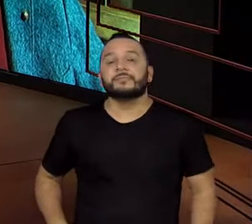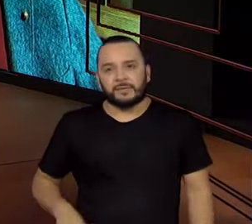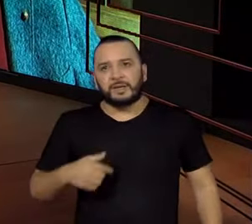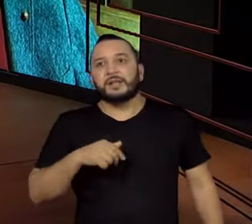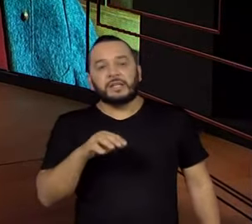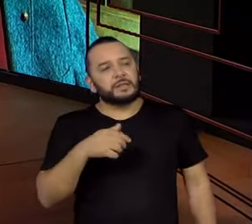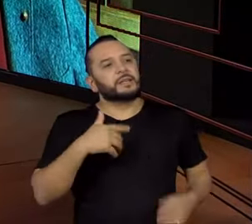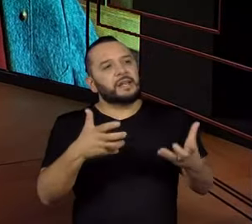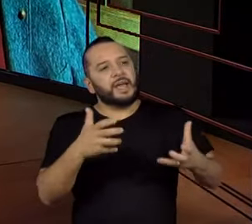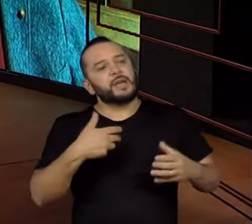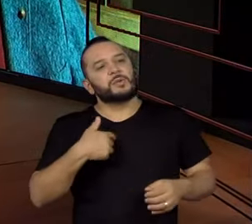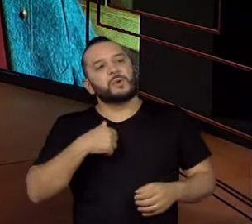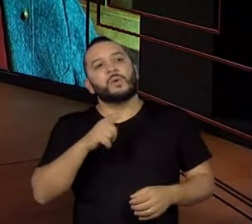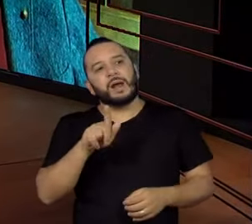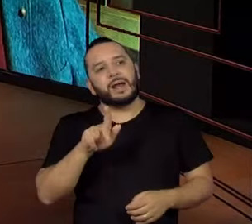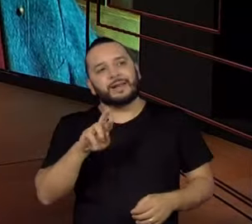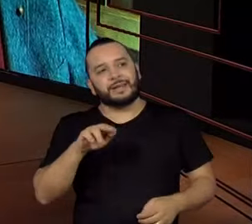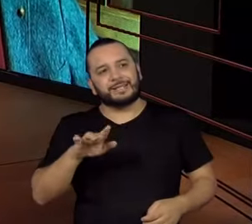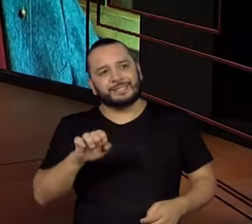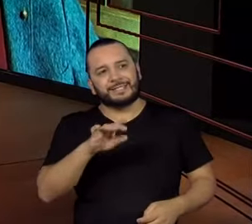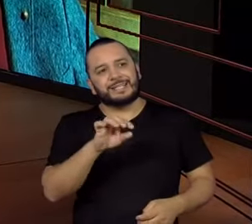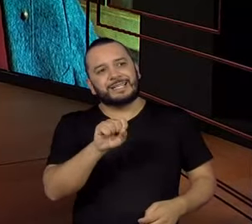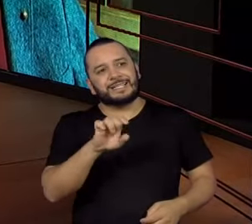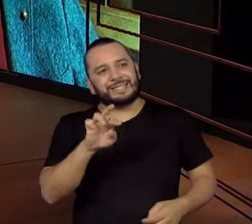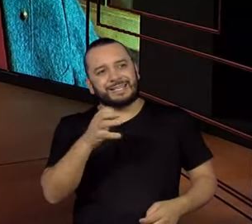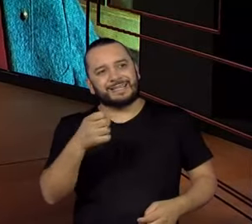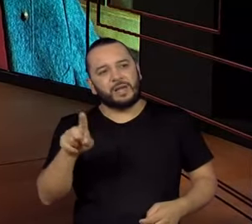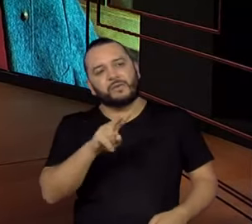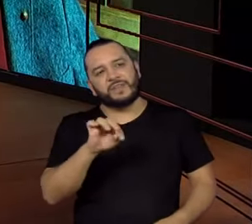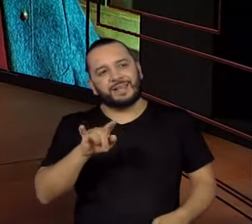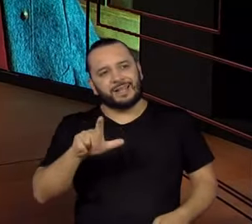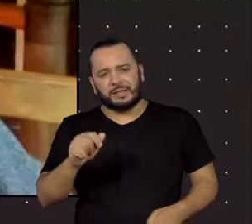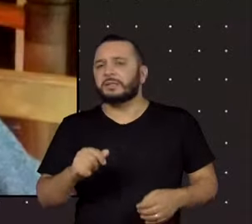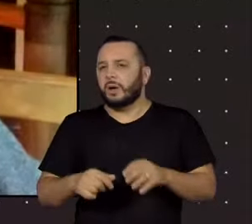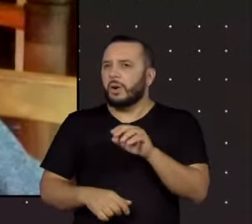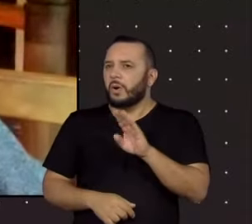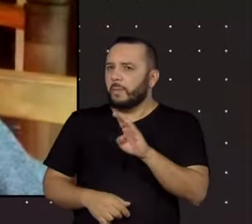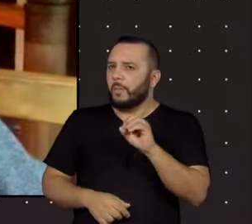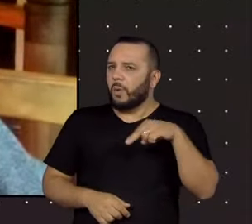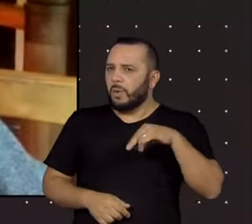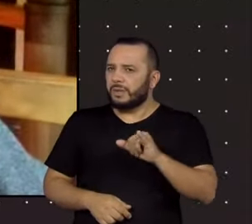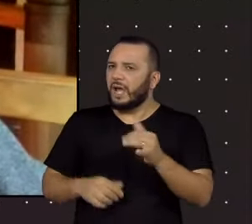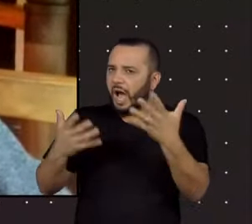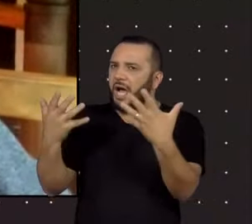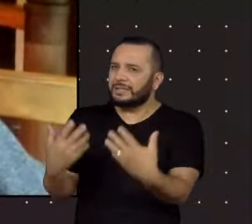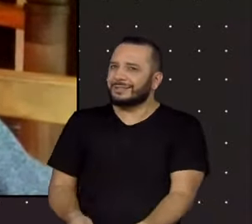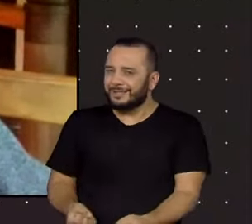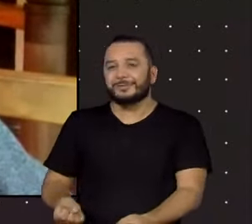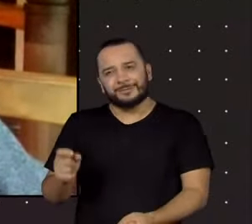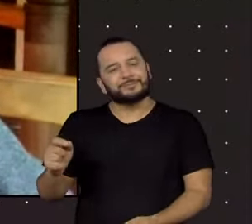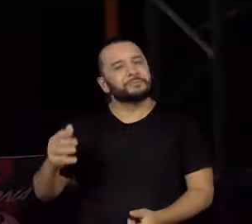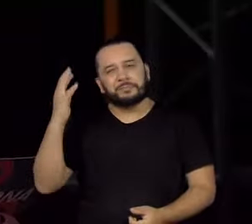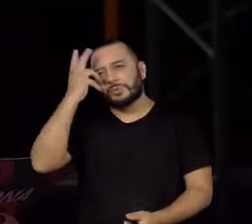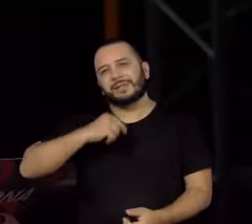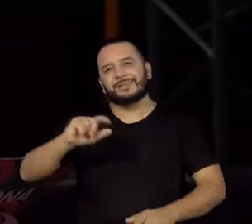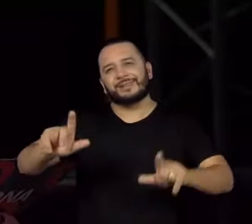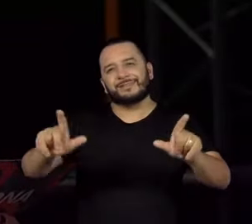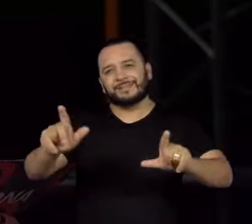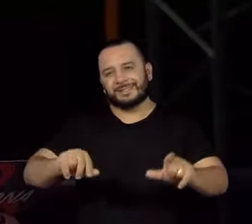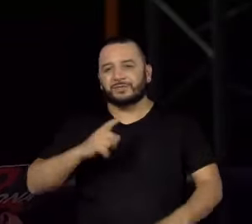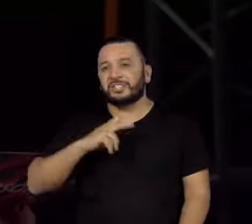Sertão Veredas, quase que o Boni caiu de costas, mas ele deu todas as condições. Foi uma das maiores obras da televisão brasileira. Eram